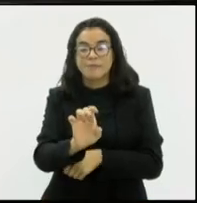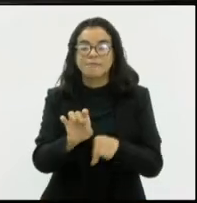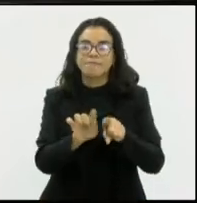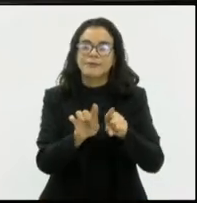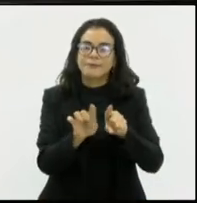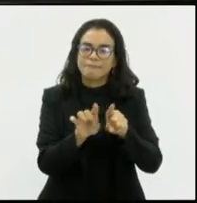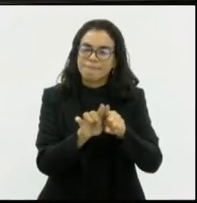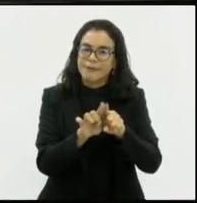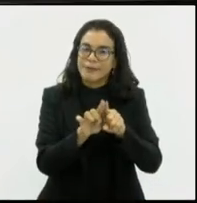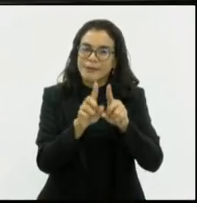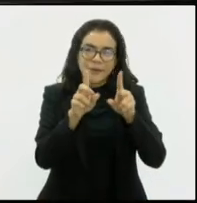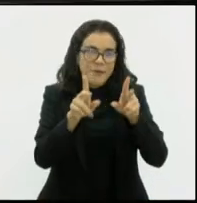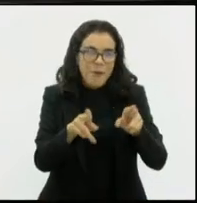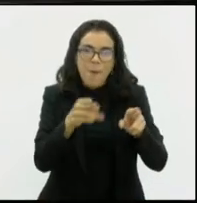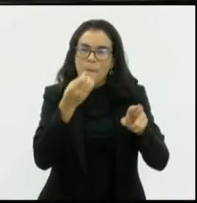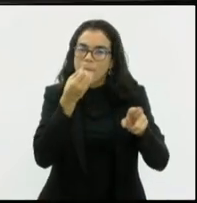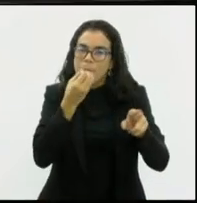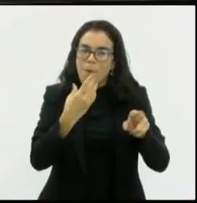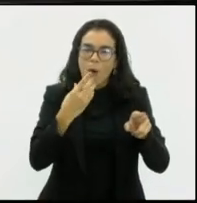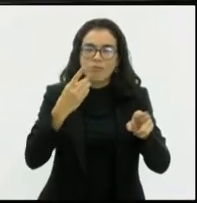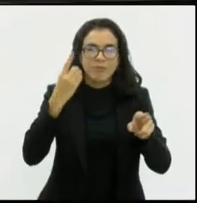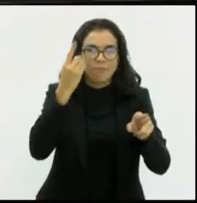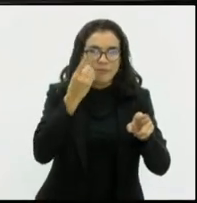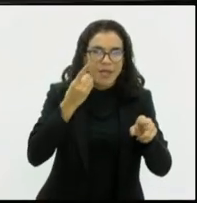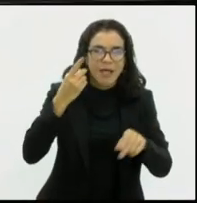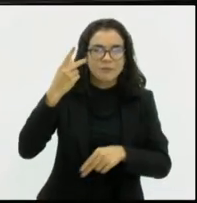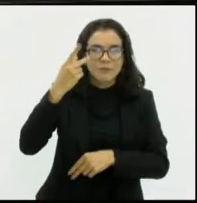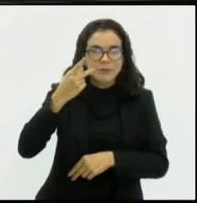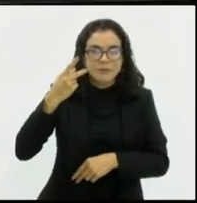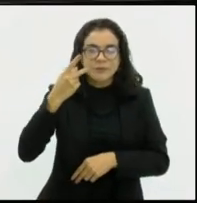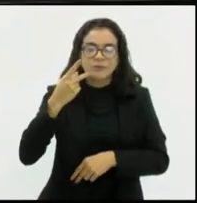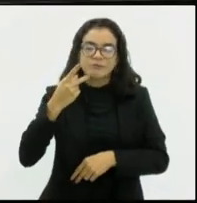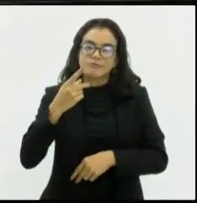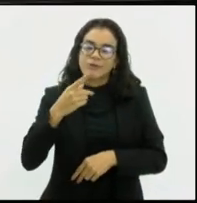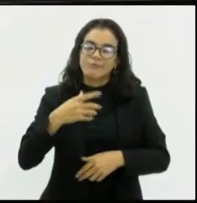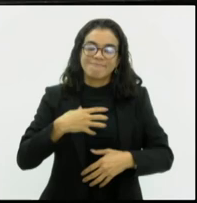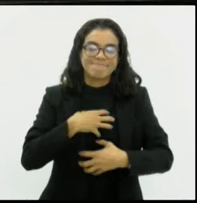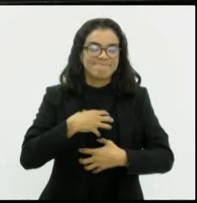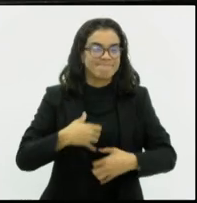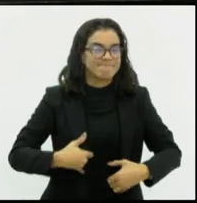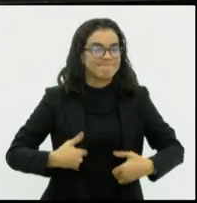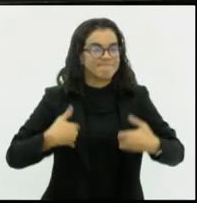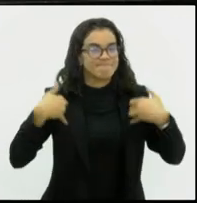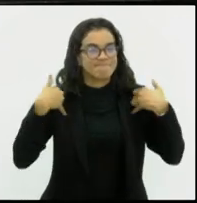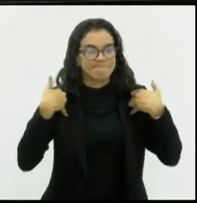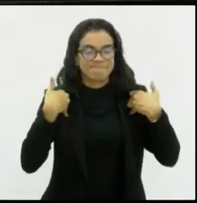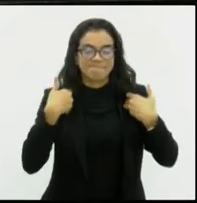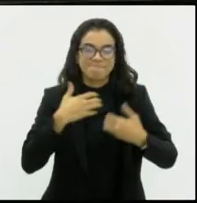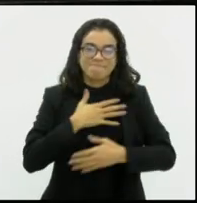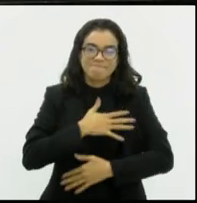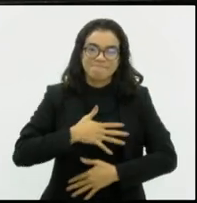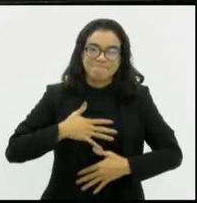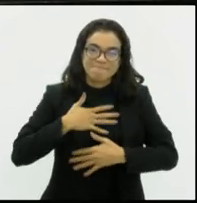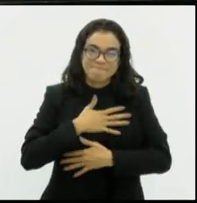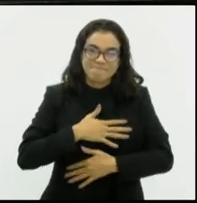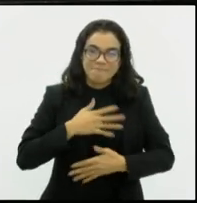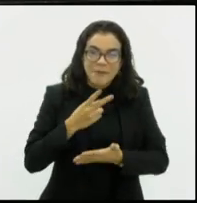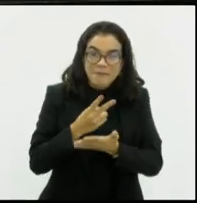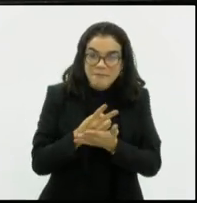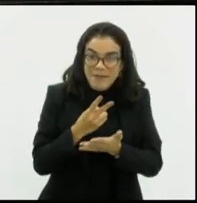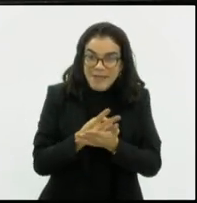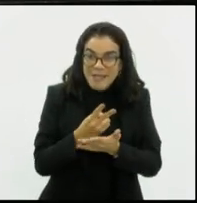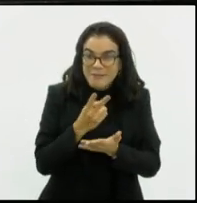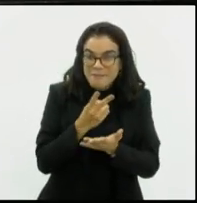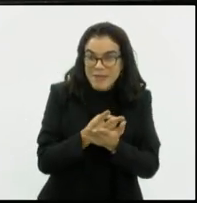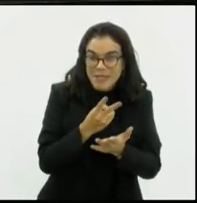todo bom deputado, para a luta, e eu tenho uma honra e um prazer em poder, ainda que não... caminhemos